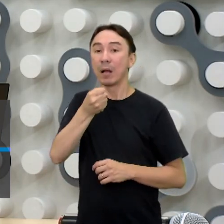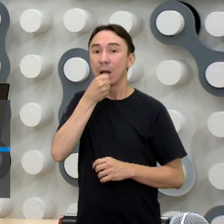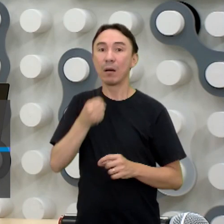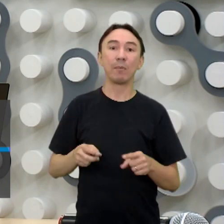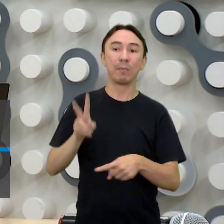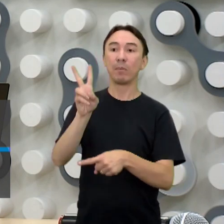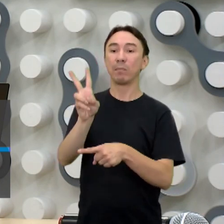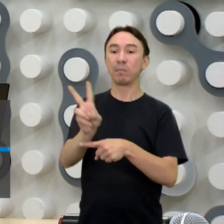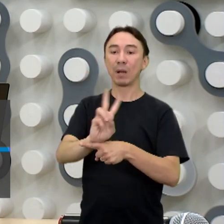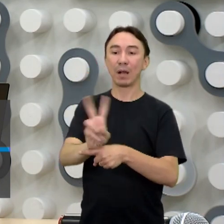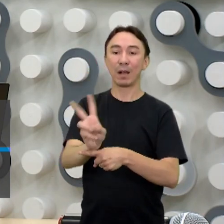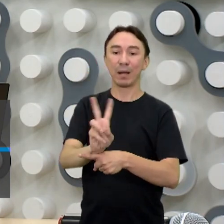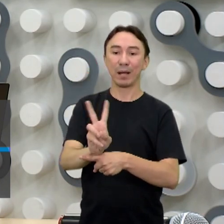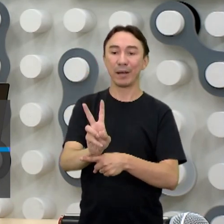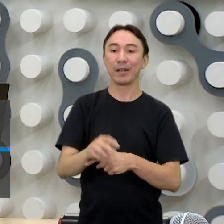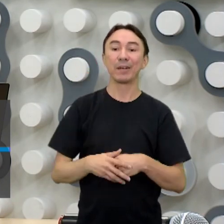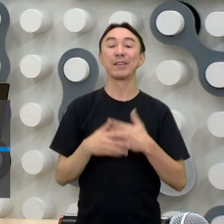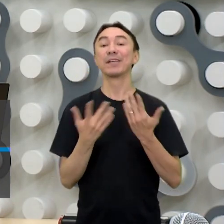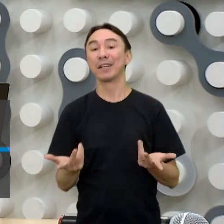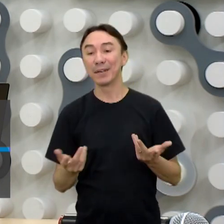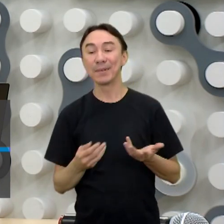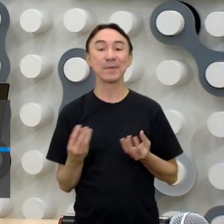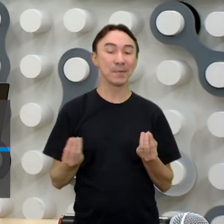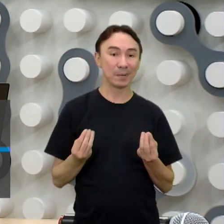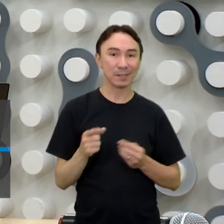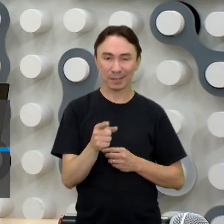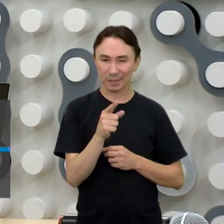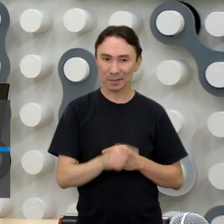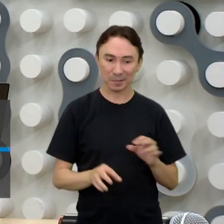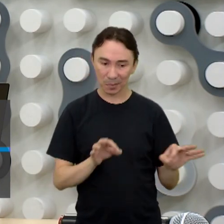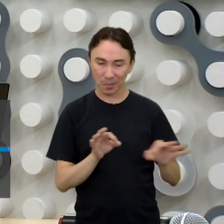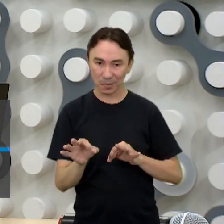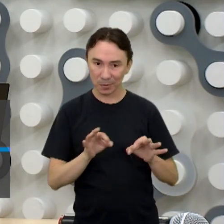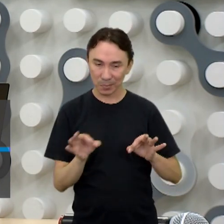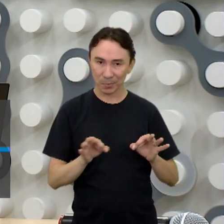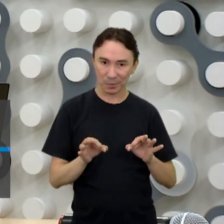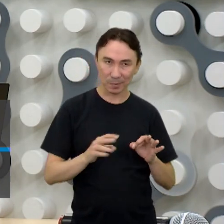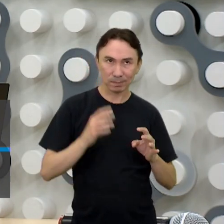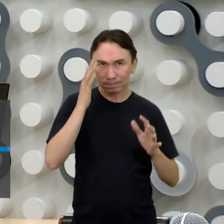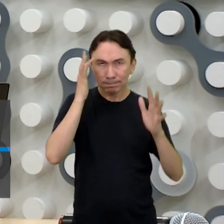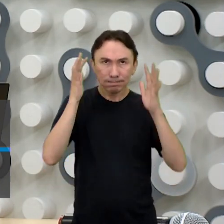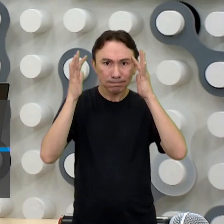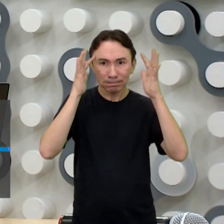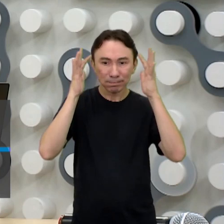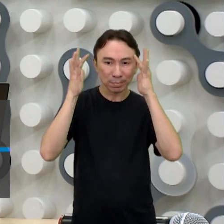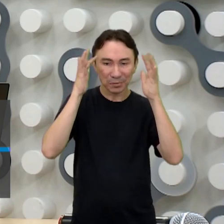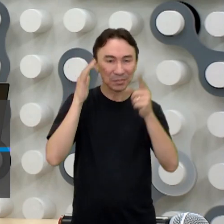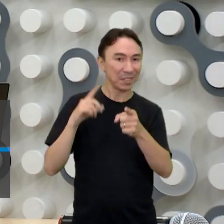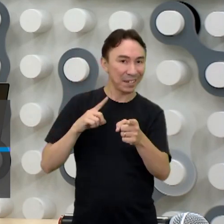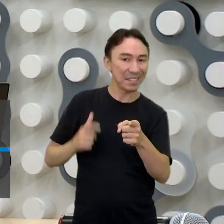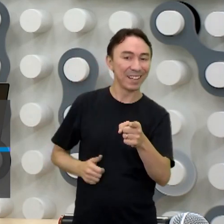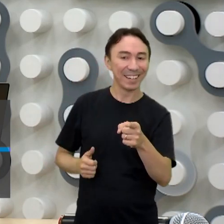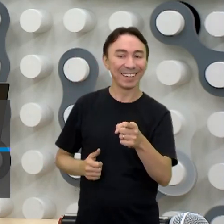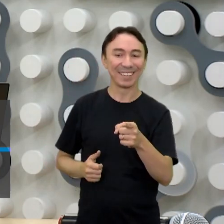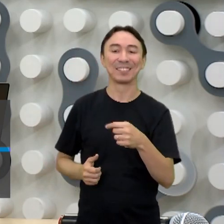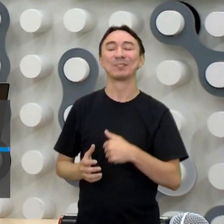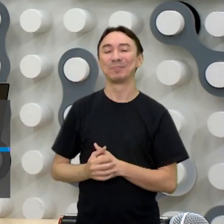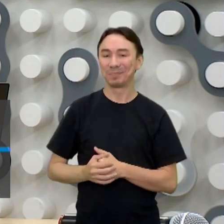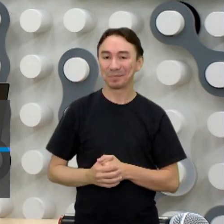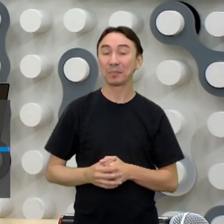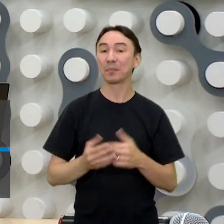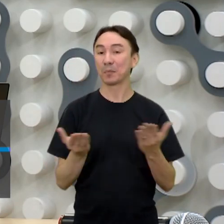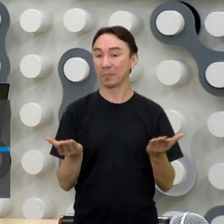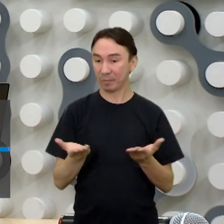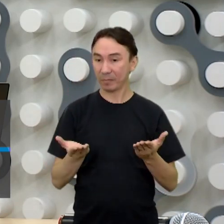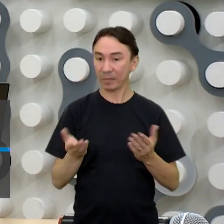e aí? Se organizou, se estruturou, pensou bastante, refletiu bastante. Então, vamos colocar critério nas coisas.